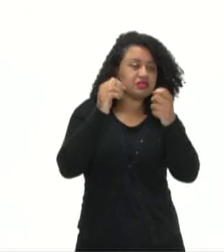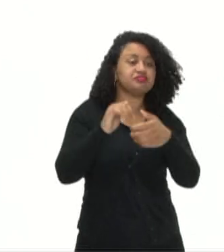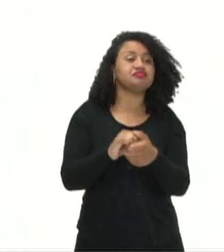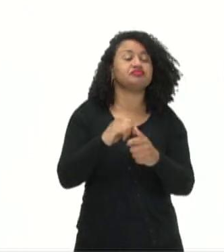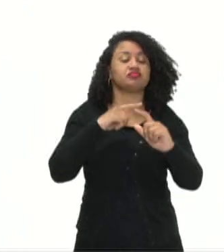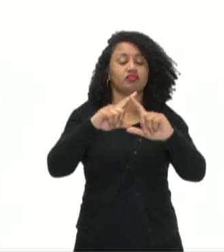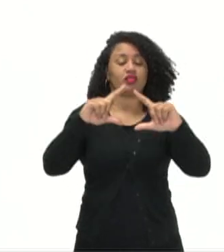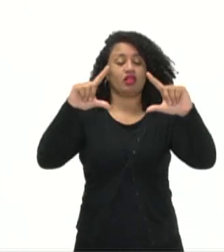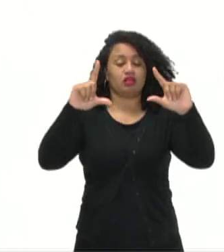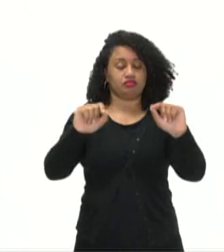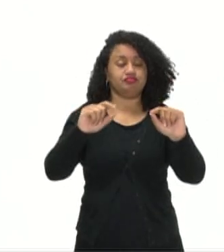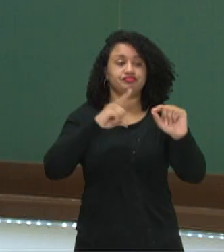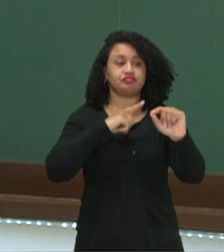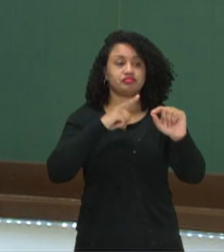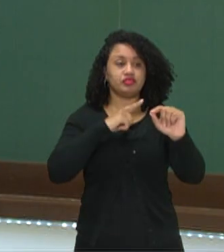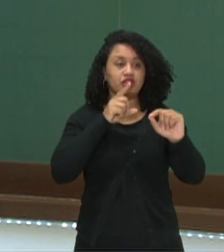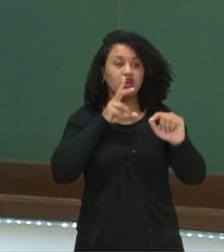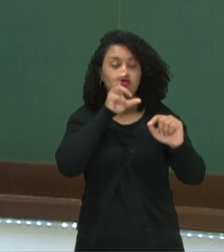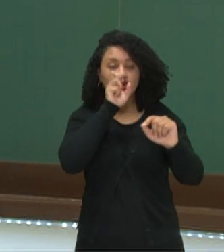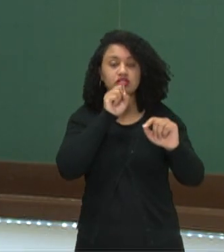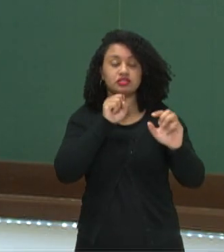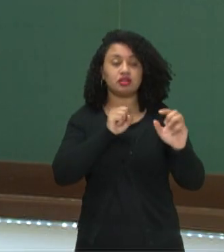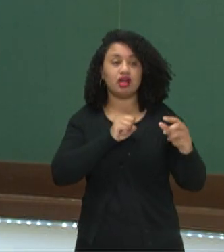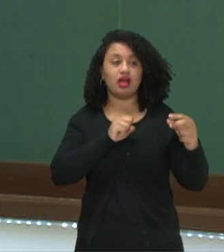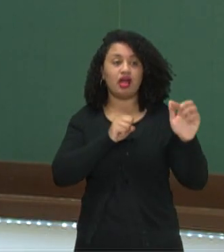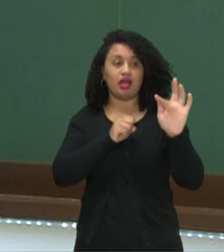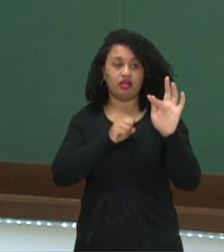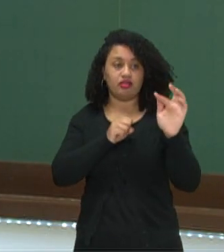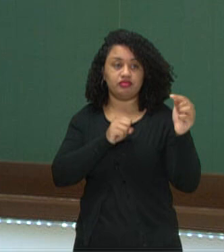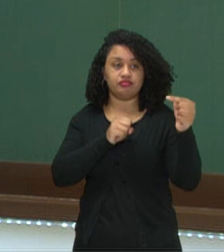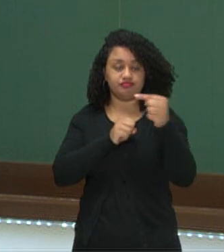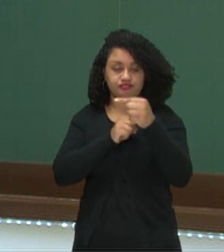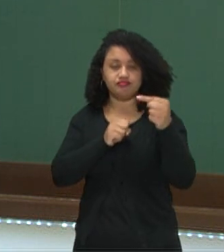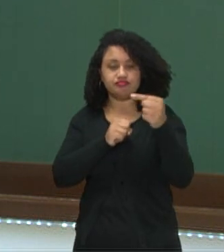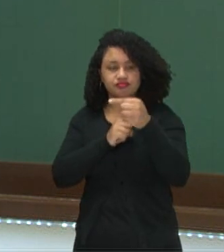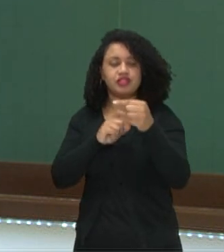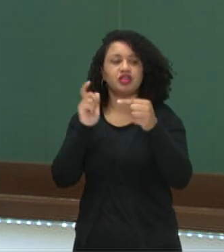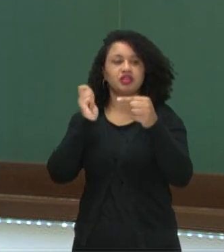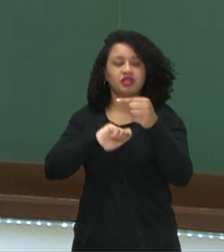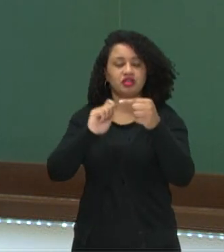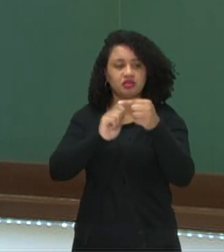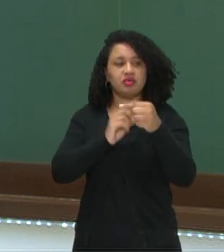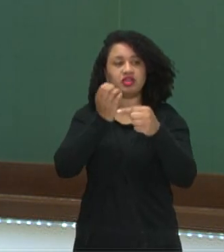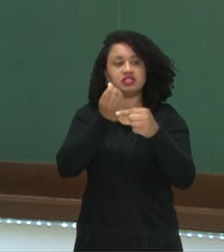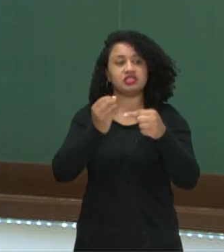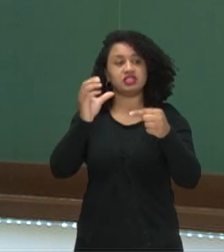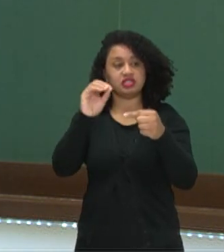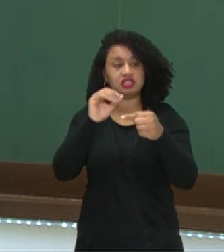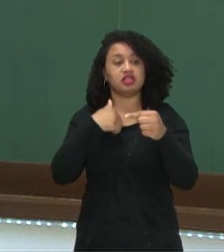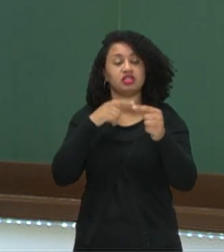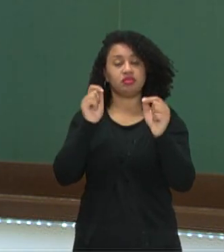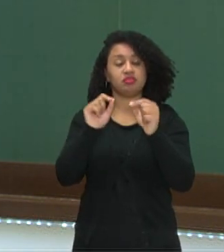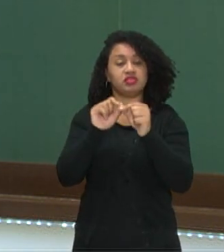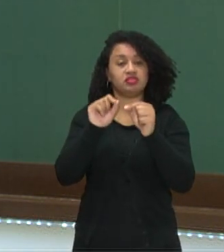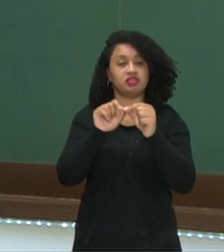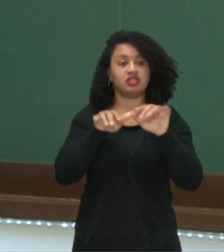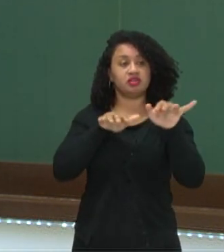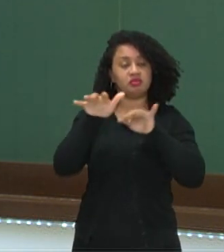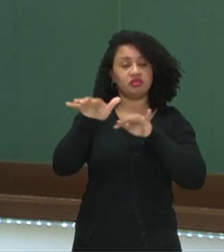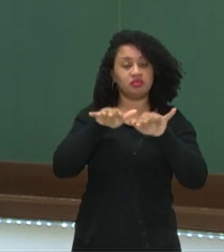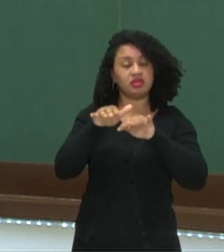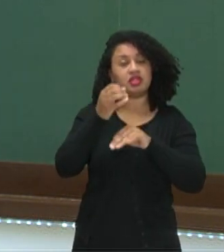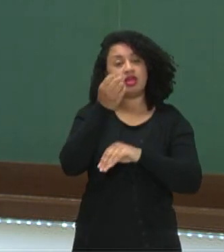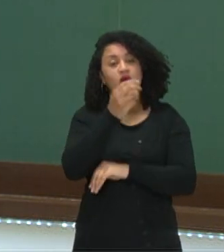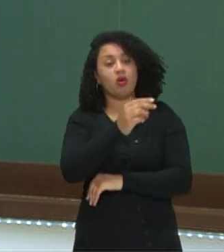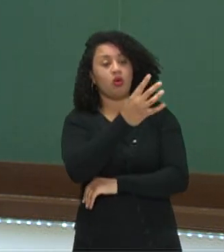o bloquito que está sob uma força F. Essa força F, que ela pode ser 60 para poder fazer o objeto se